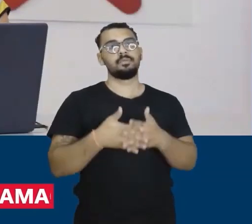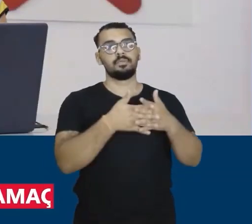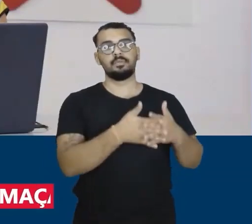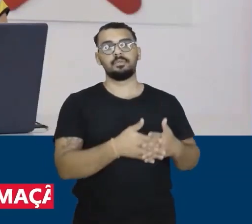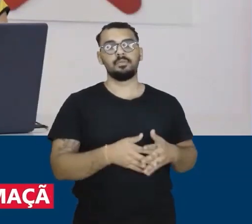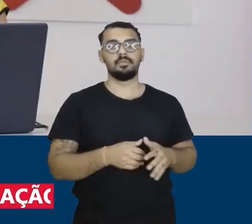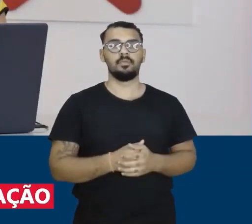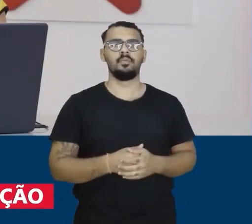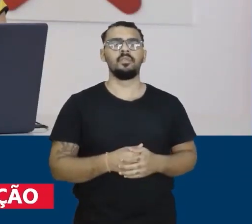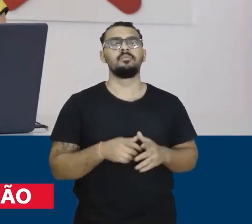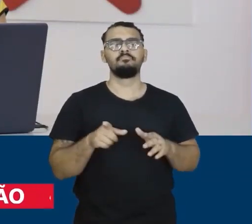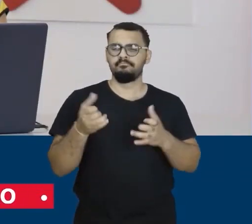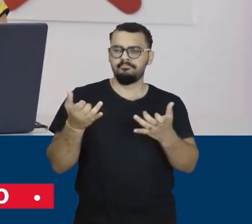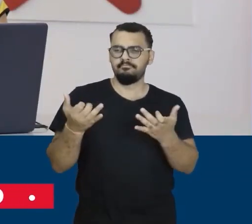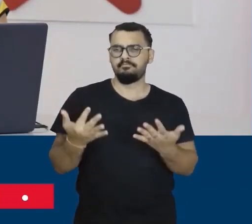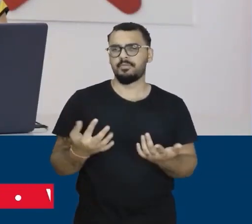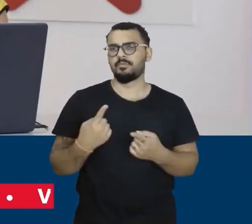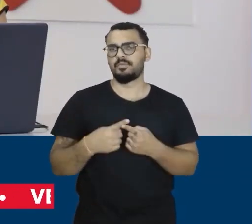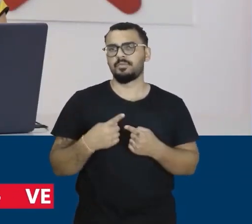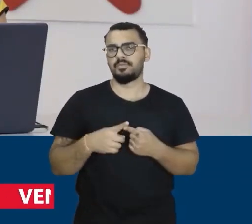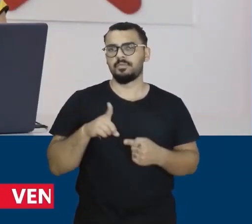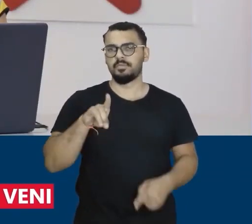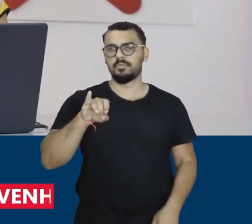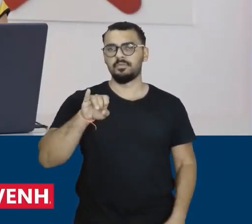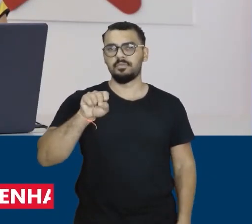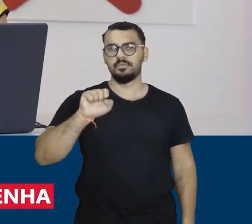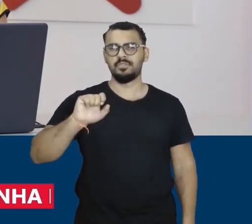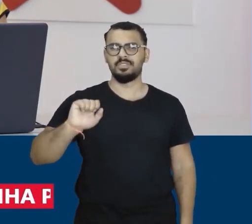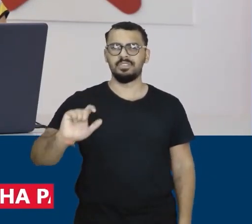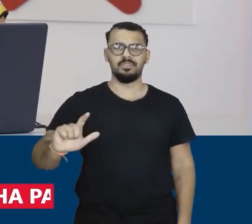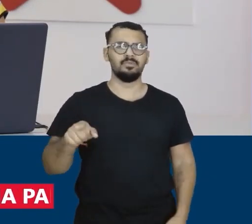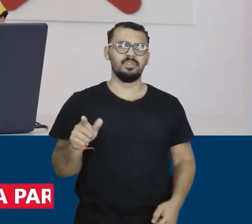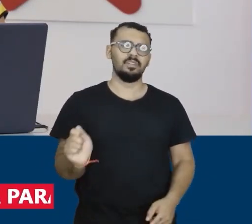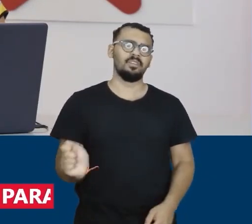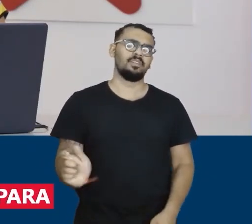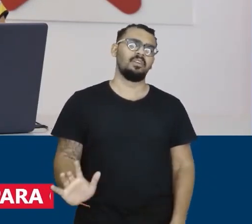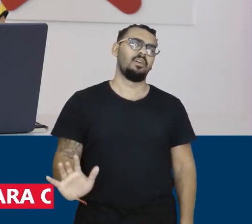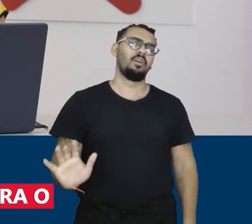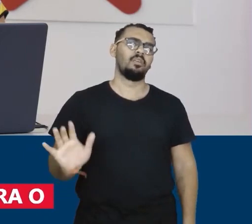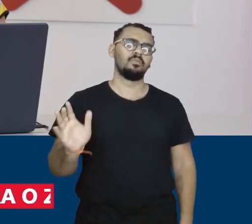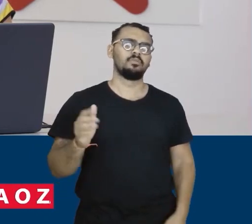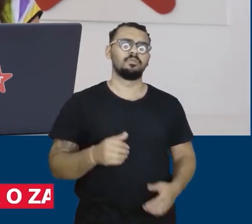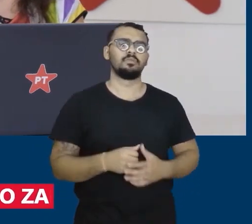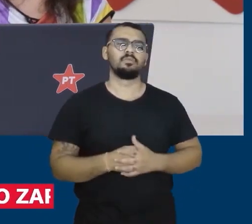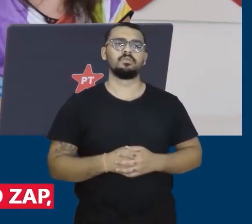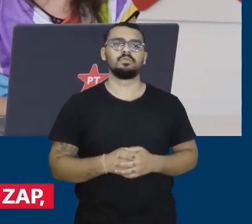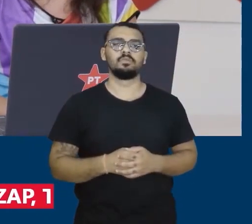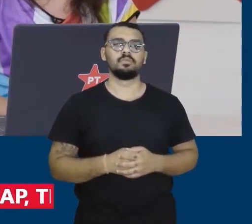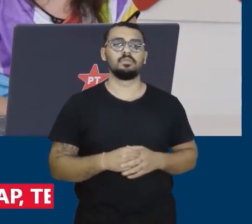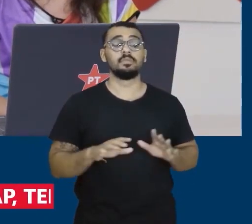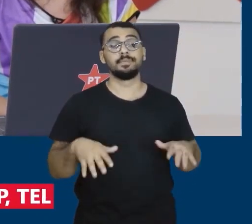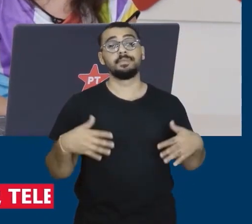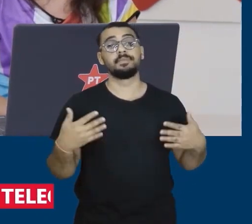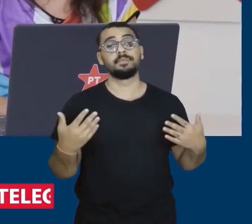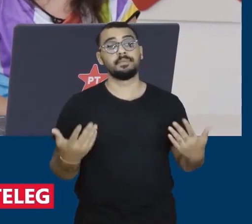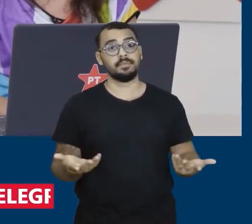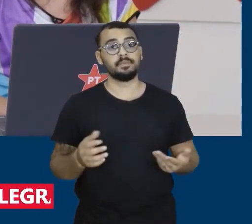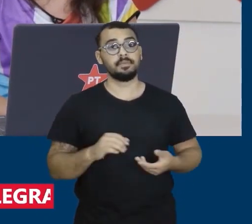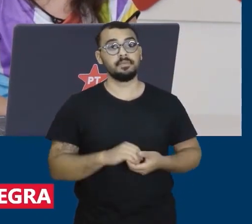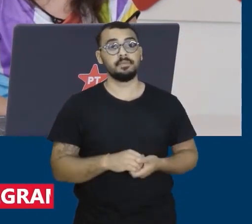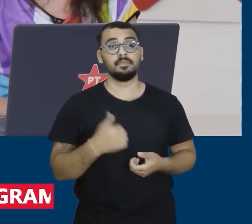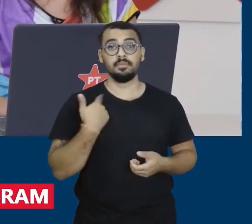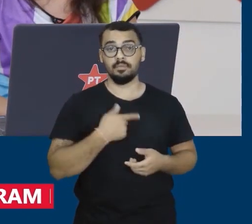o Roni explica para gente porque que o diesel tá tão caro e Olha Amanda primeiro